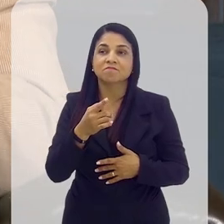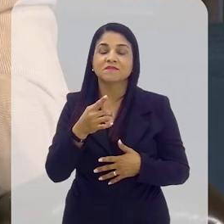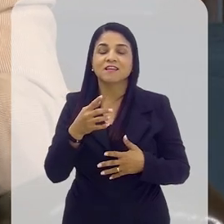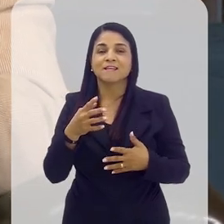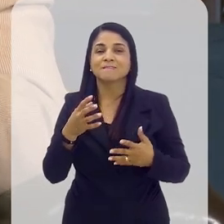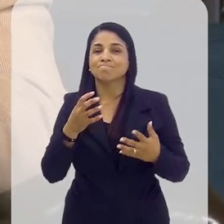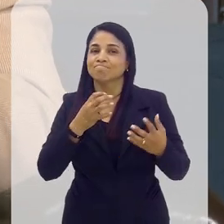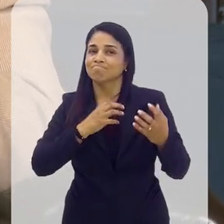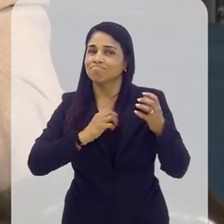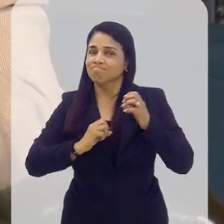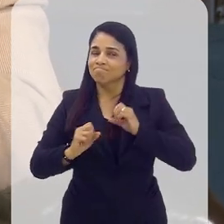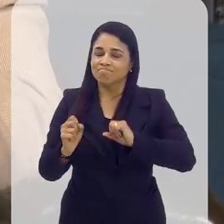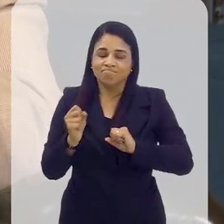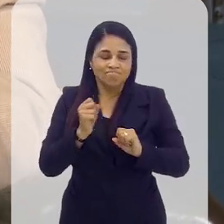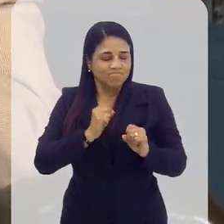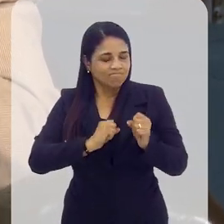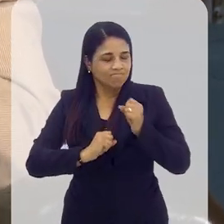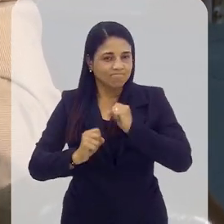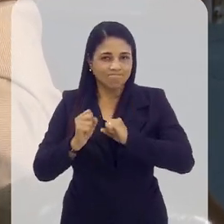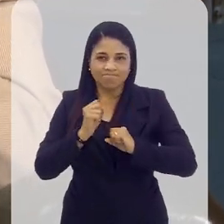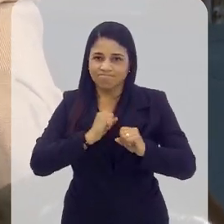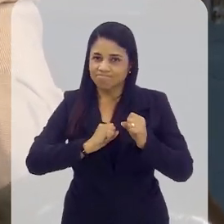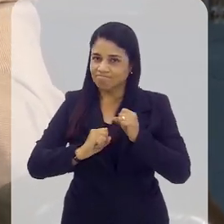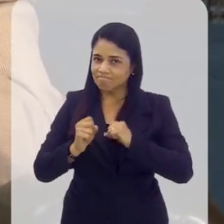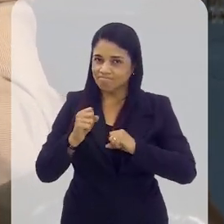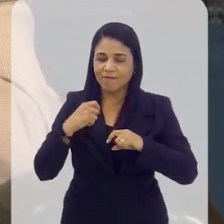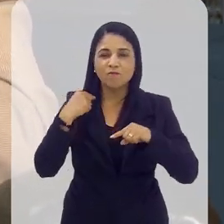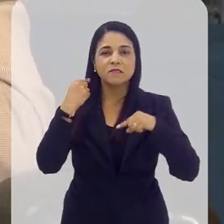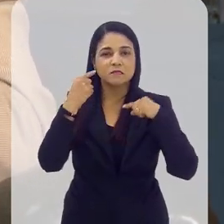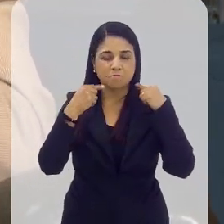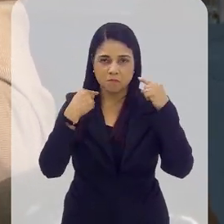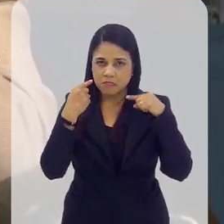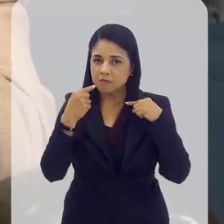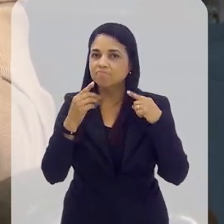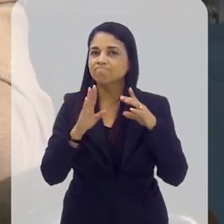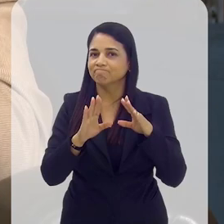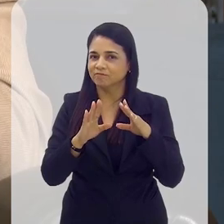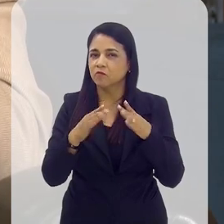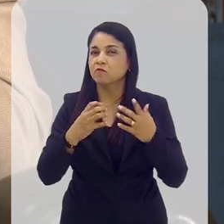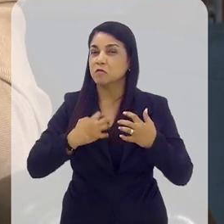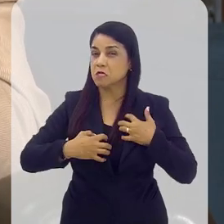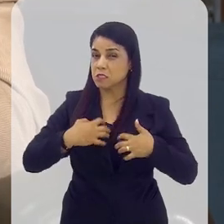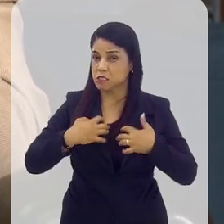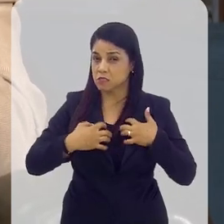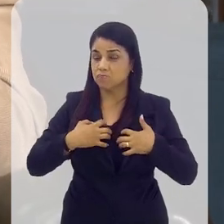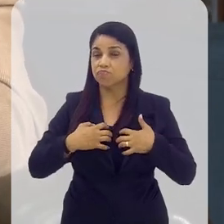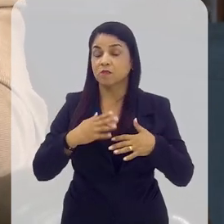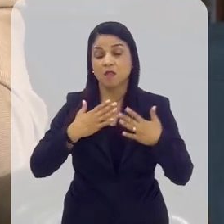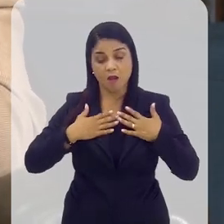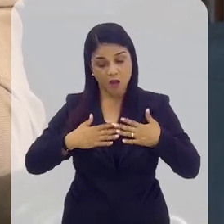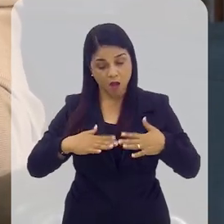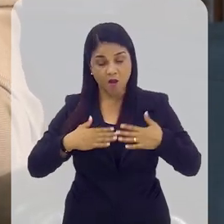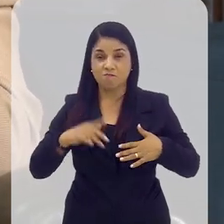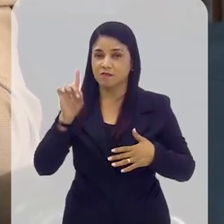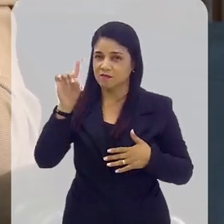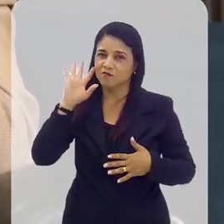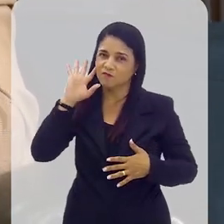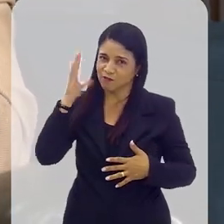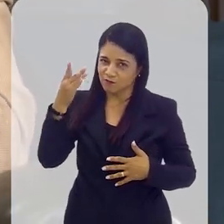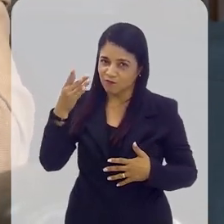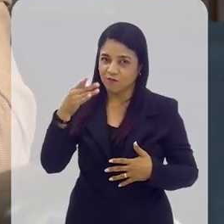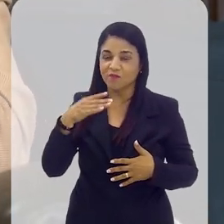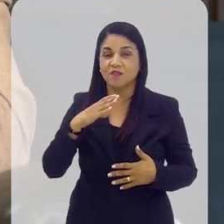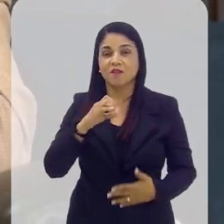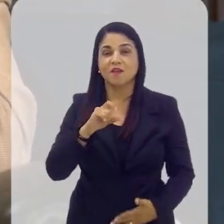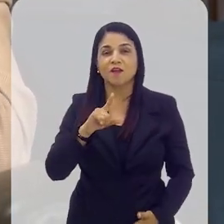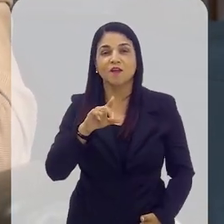a ansiedade, cara. Se entrar a ansiedade, você pira na batatinha. Então fica calmo, que Deus vai resolver essa sua questão.